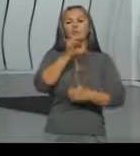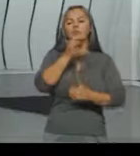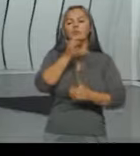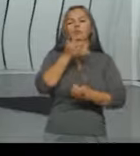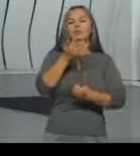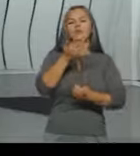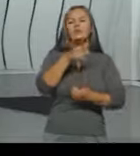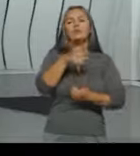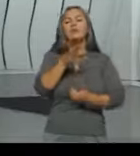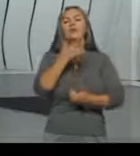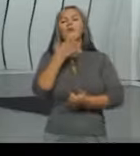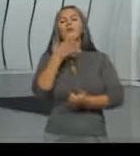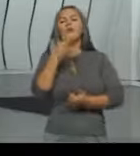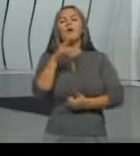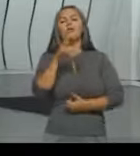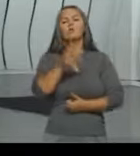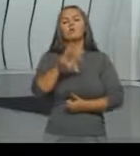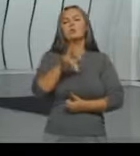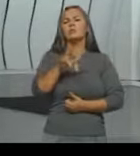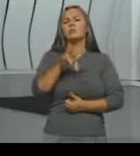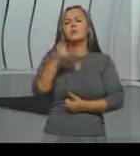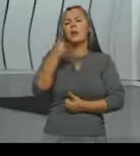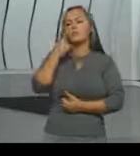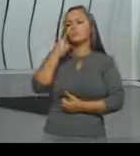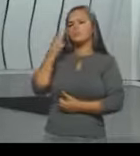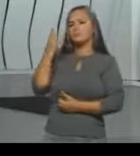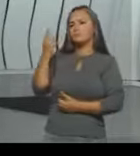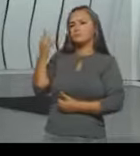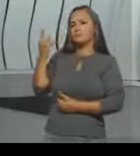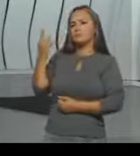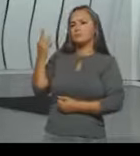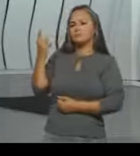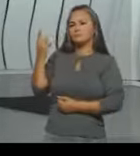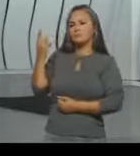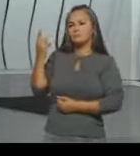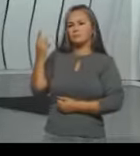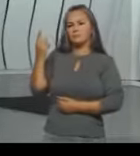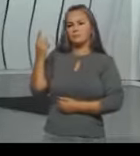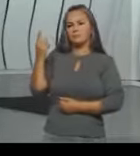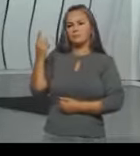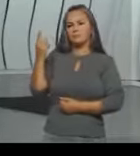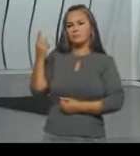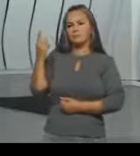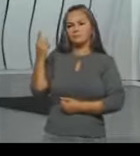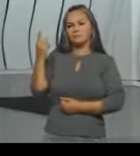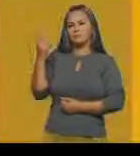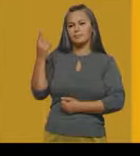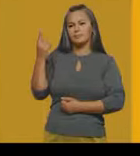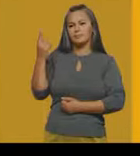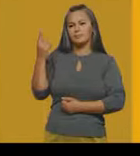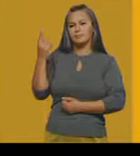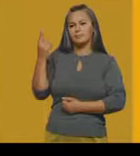muito comum para nós, né? Então, só isso. Então, voltando aqui, deixa eu apagar isso aqui.